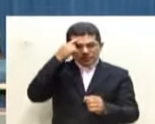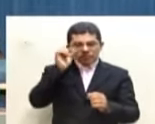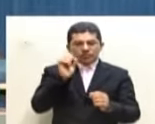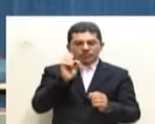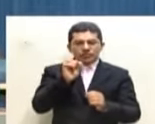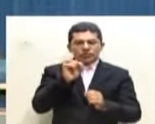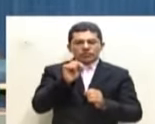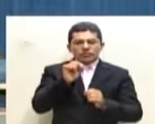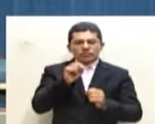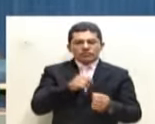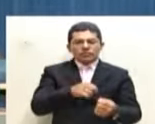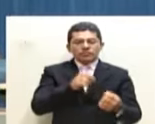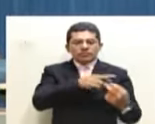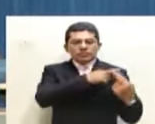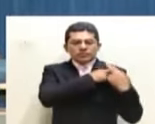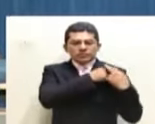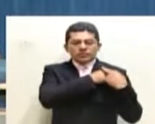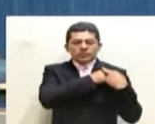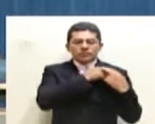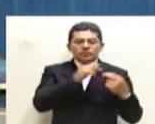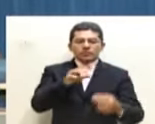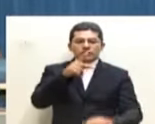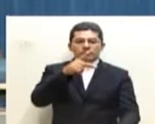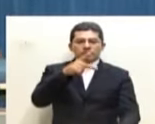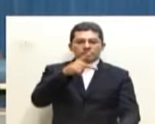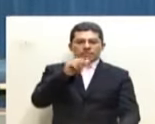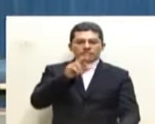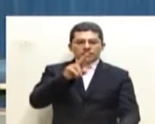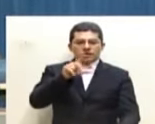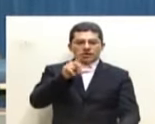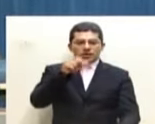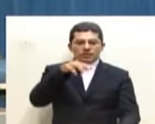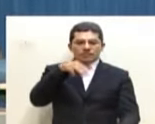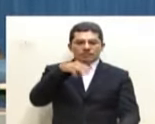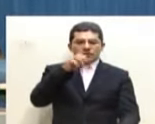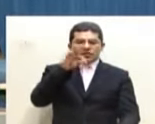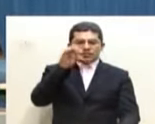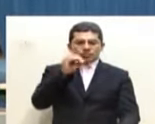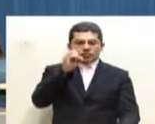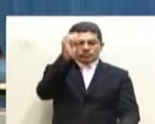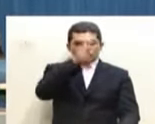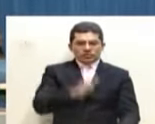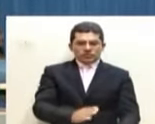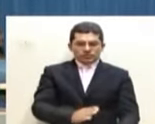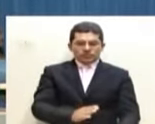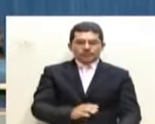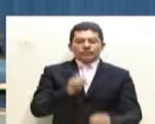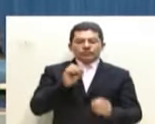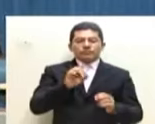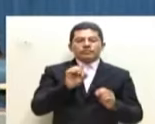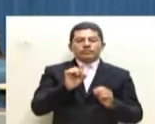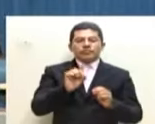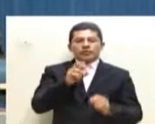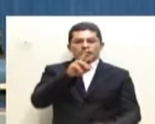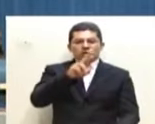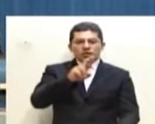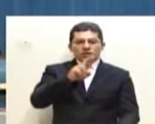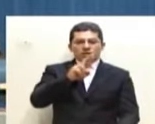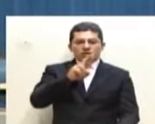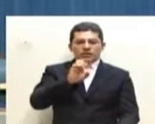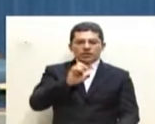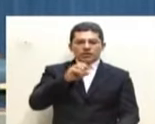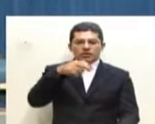parlamento brasileiro. Nós temos uma democracia, um sistema republicano muito novo. A nossa